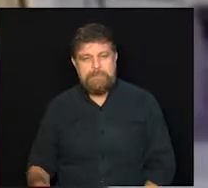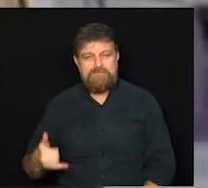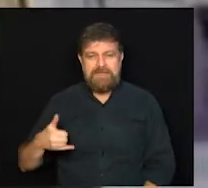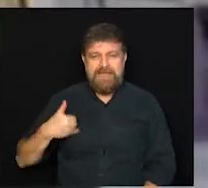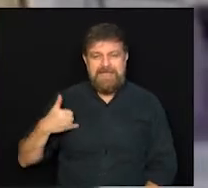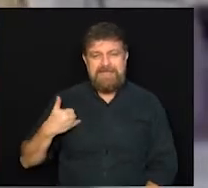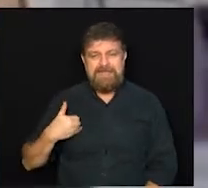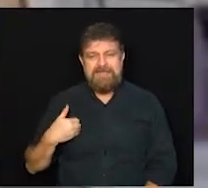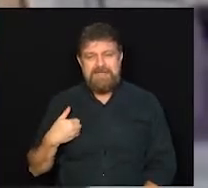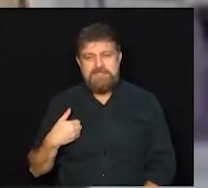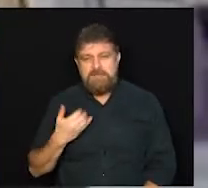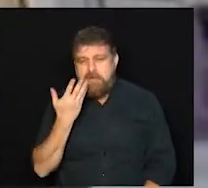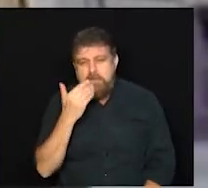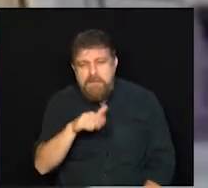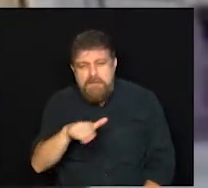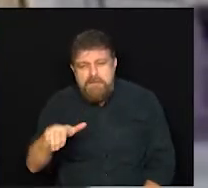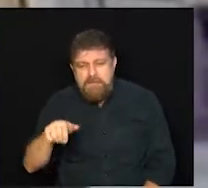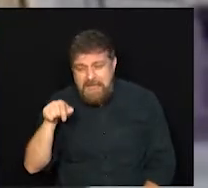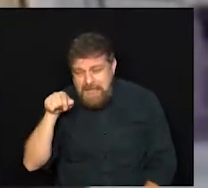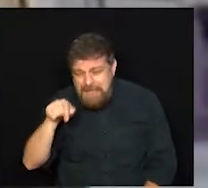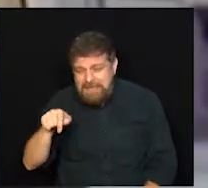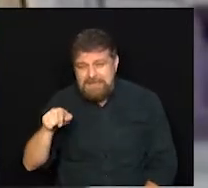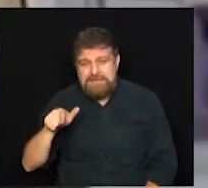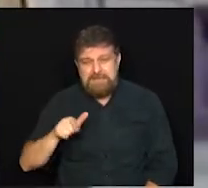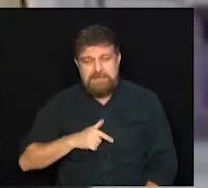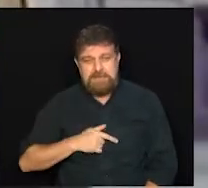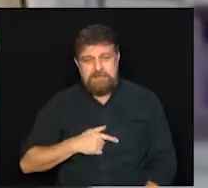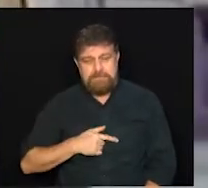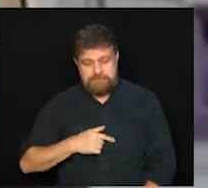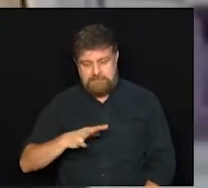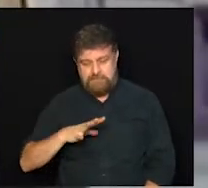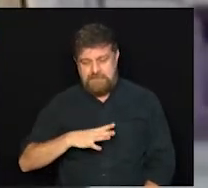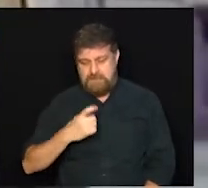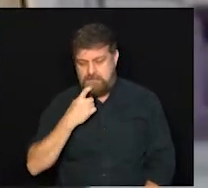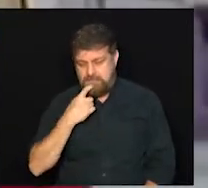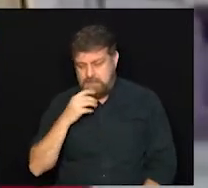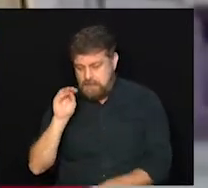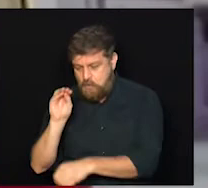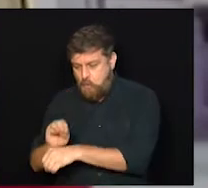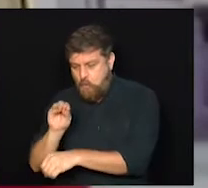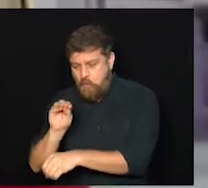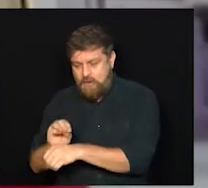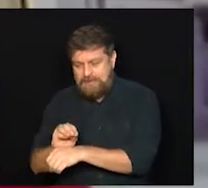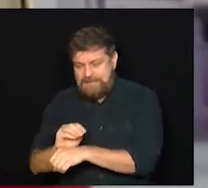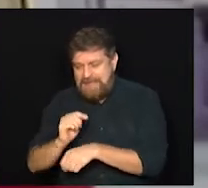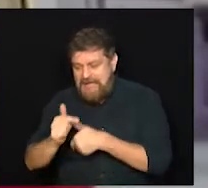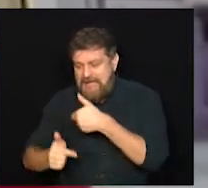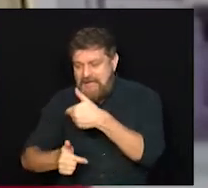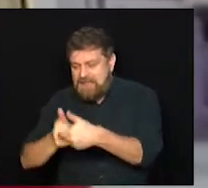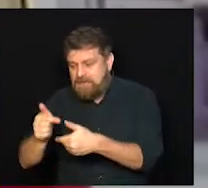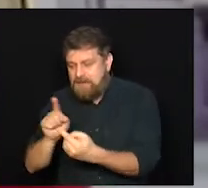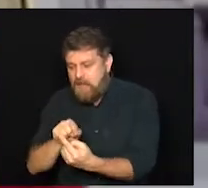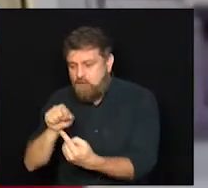menor, nesta faixa etária que o município dá conta, se ela trabalhar em projetos,